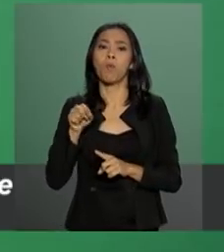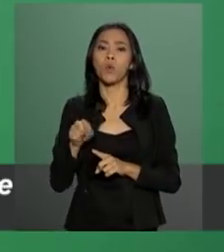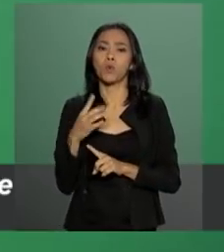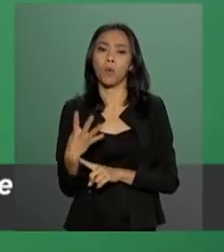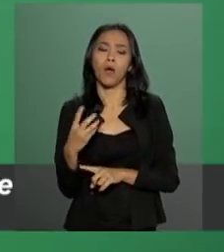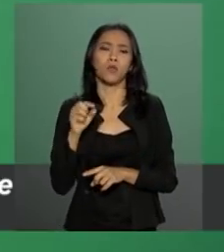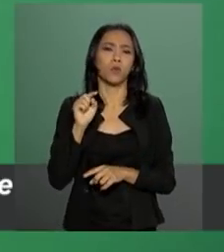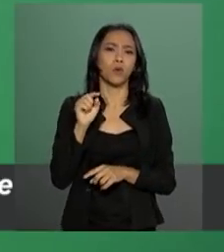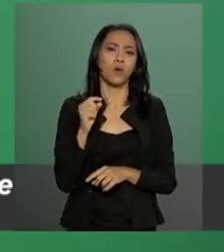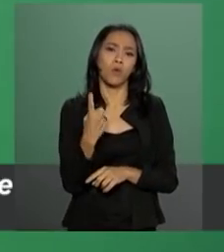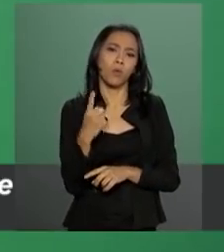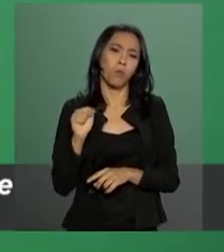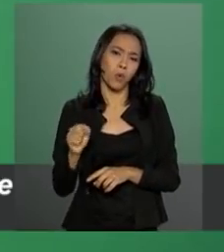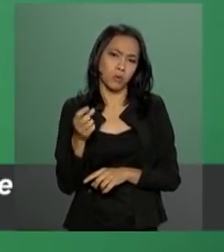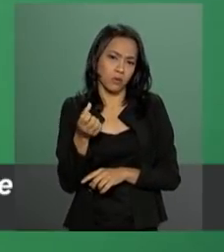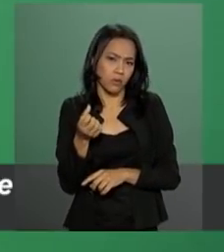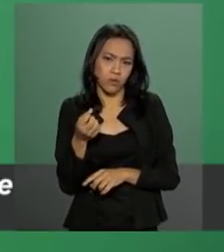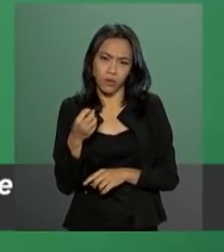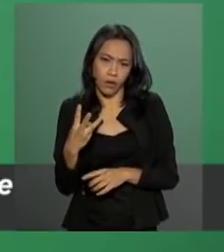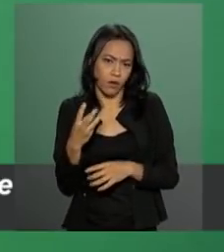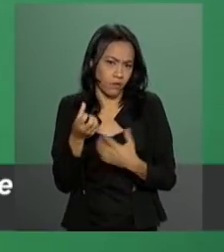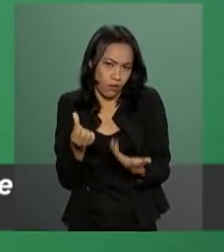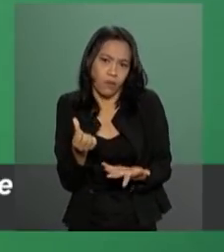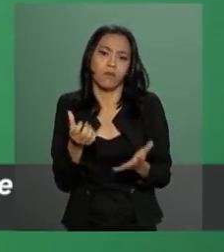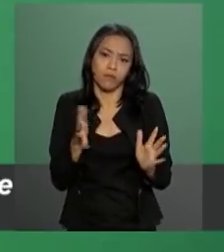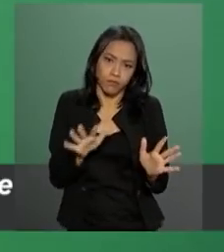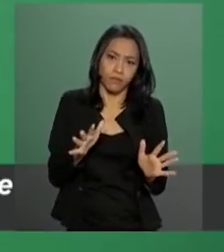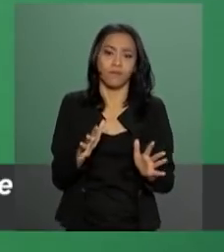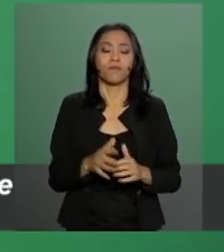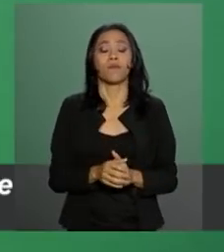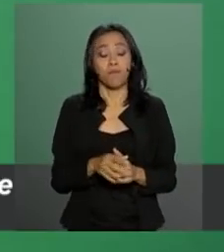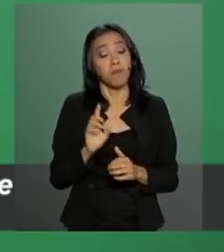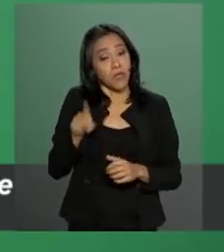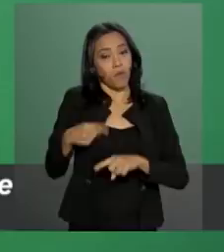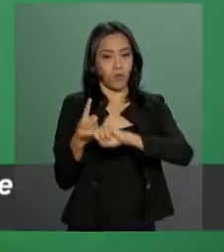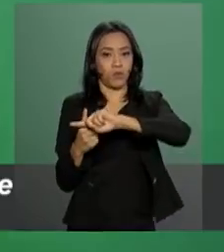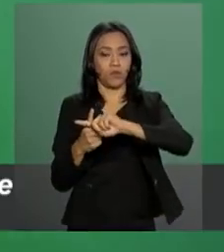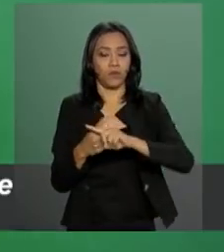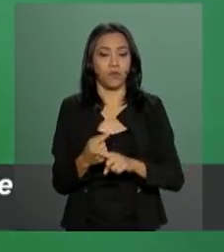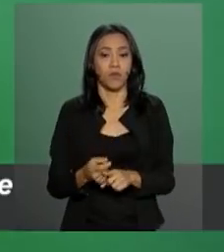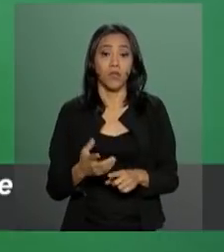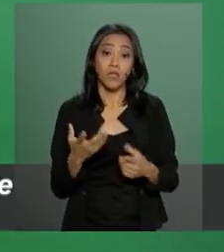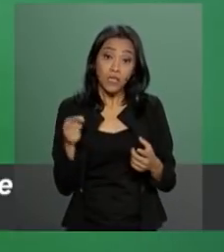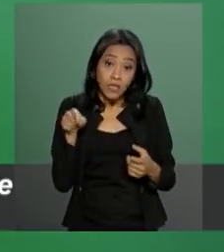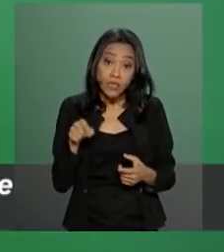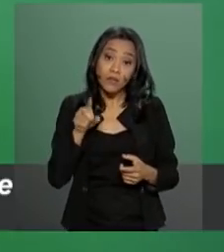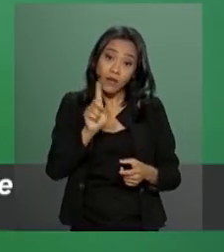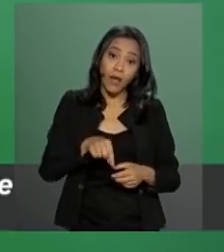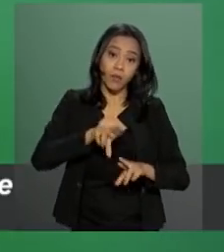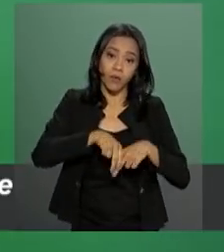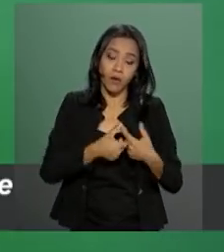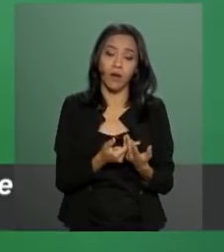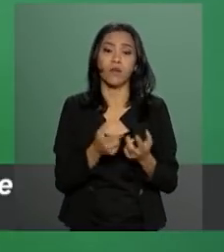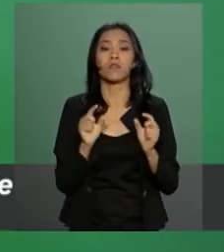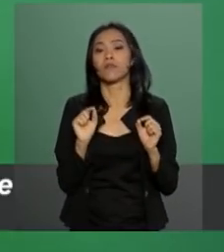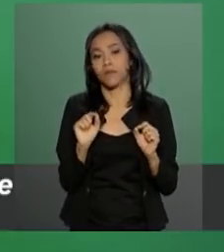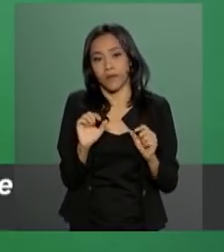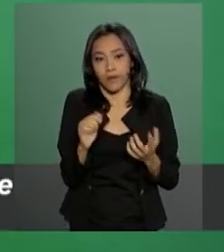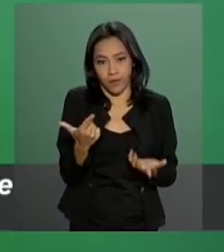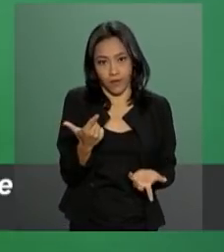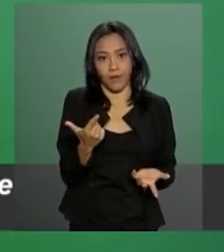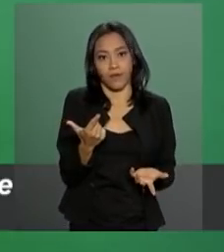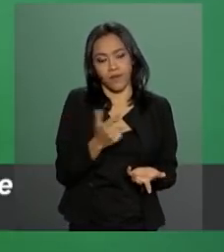1.6 1.321 pib ainda positivo e mais uma vez eu quero dizer que isso se deve em boa parte é claro